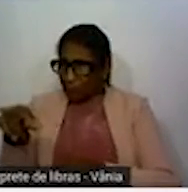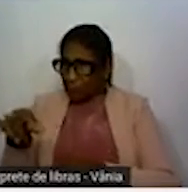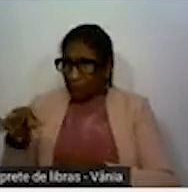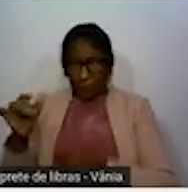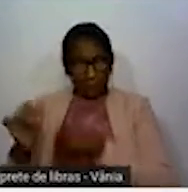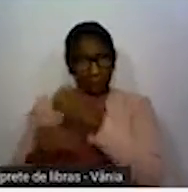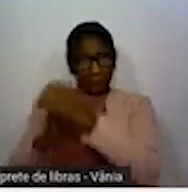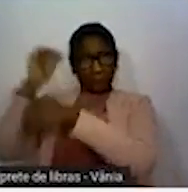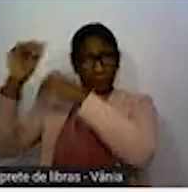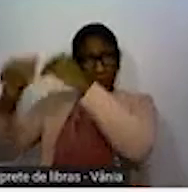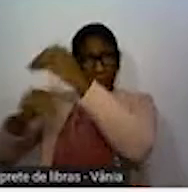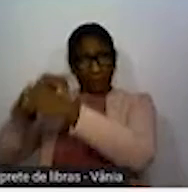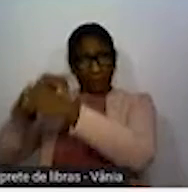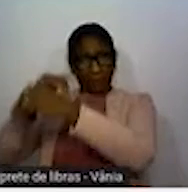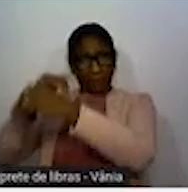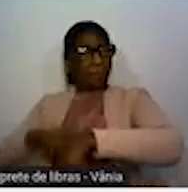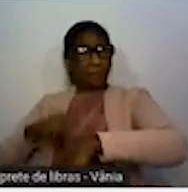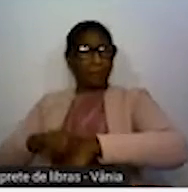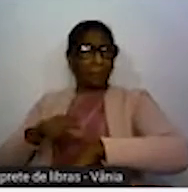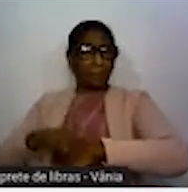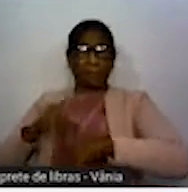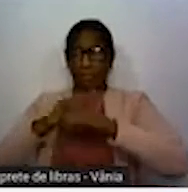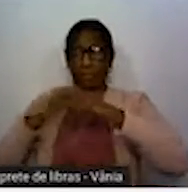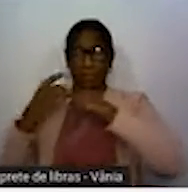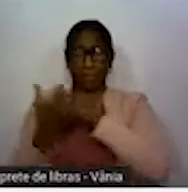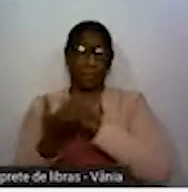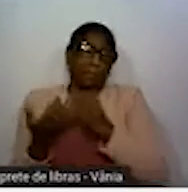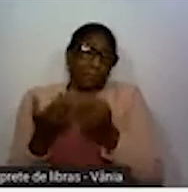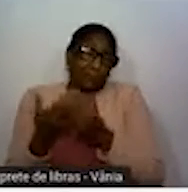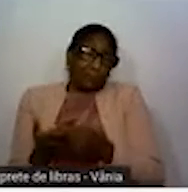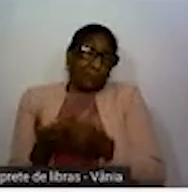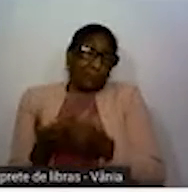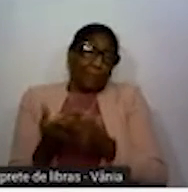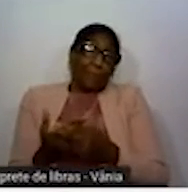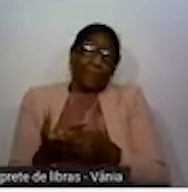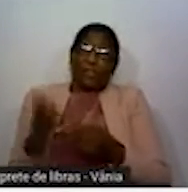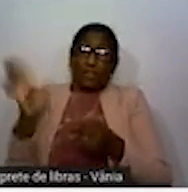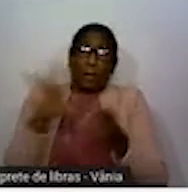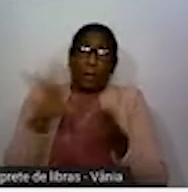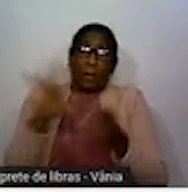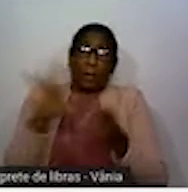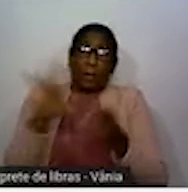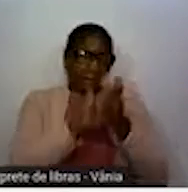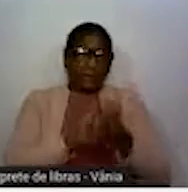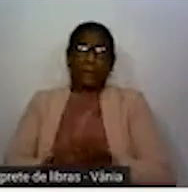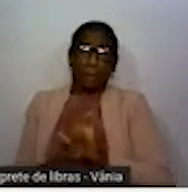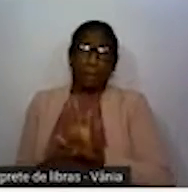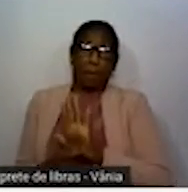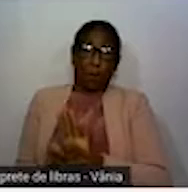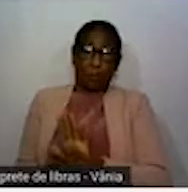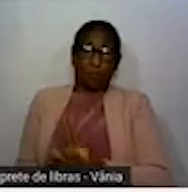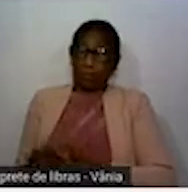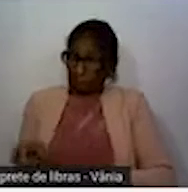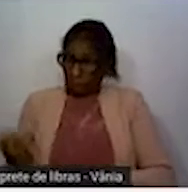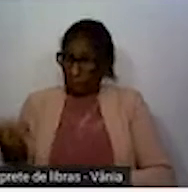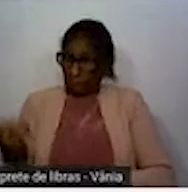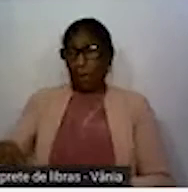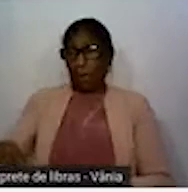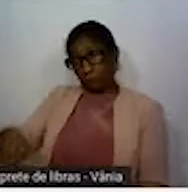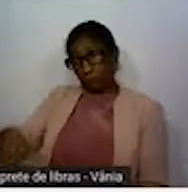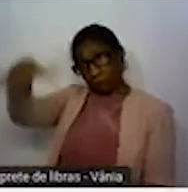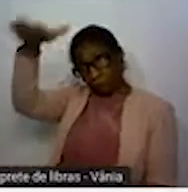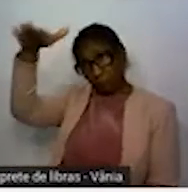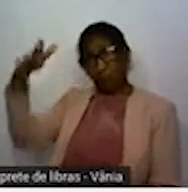e algumas pesquisas em ah ah a fase análise do stress pós-traumático de